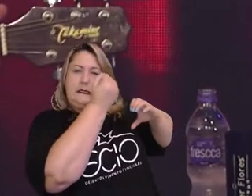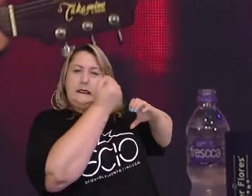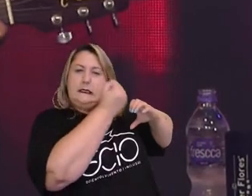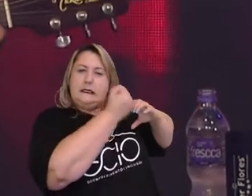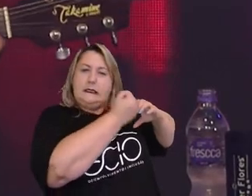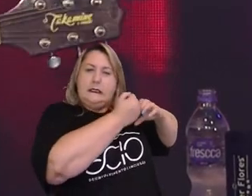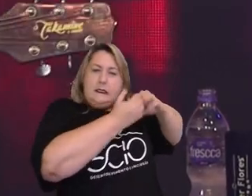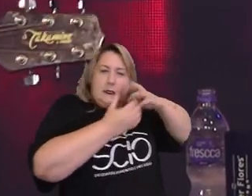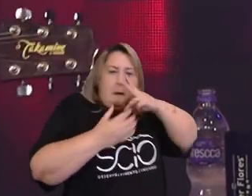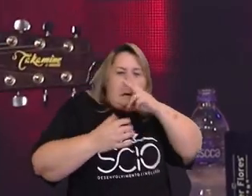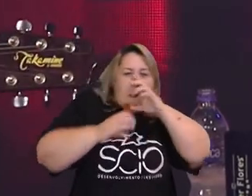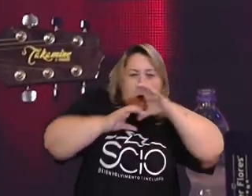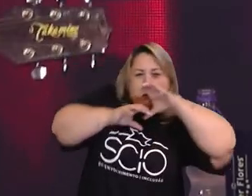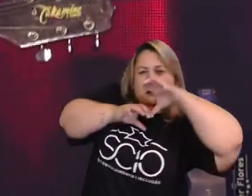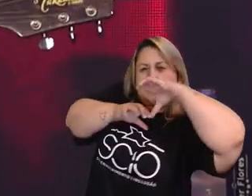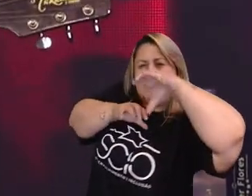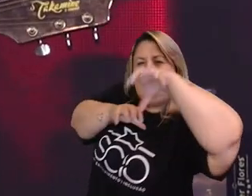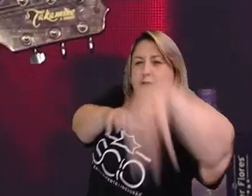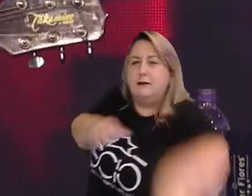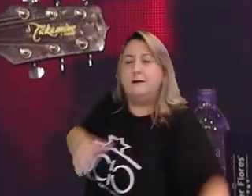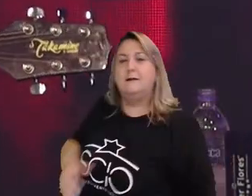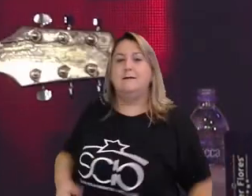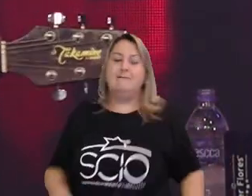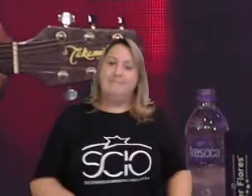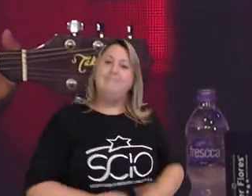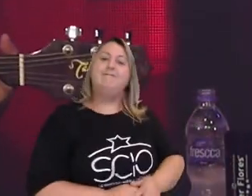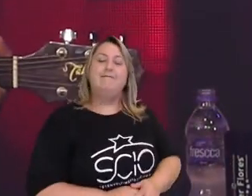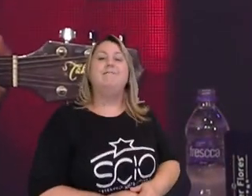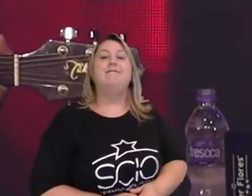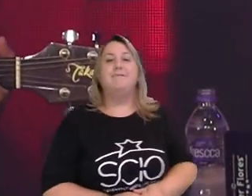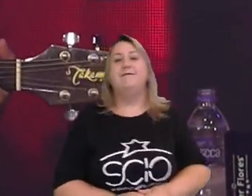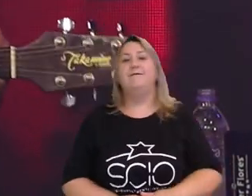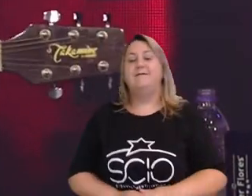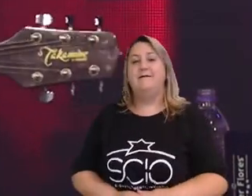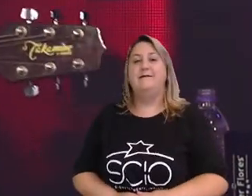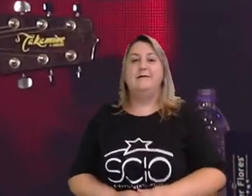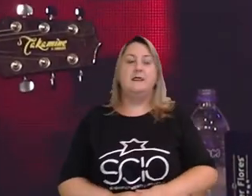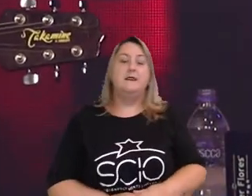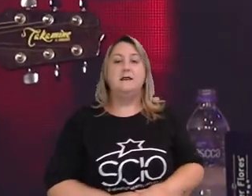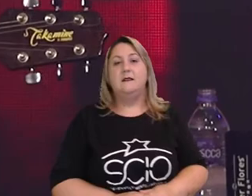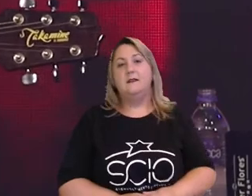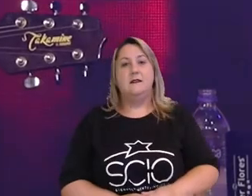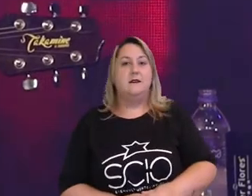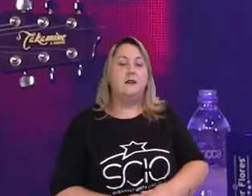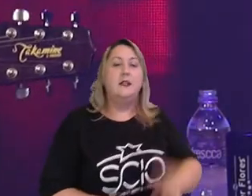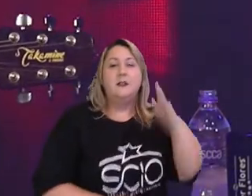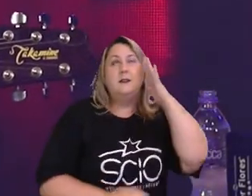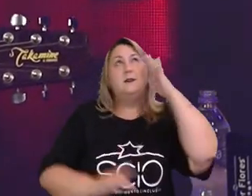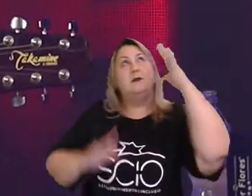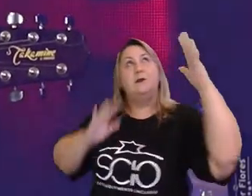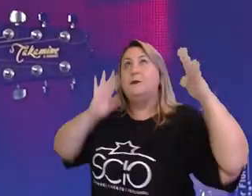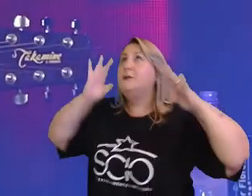Gravados no peito a sombra de um dragão. Quem sabe canta comigo, CitruSuco, lá!